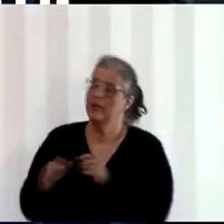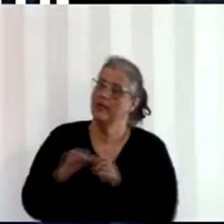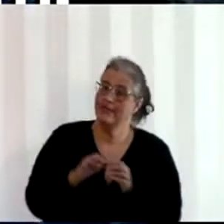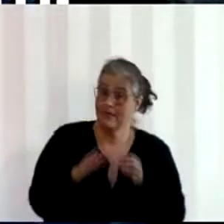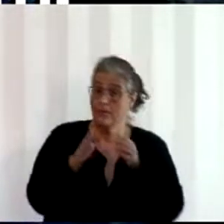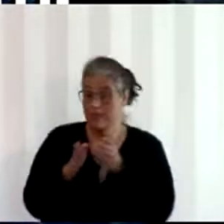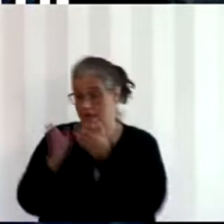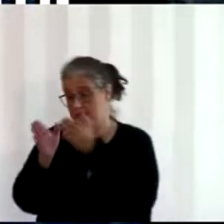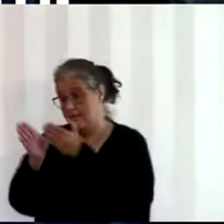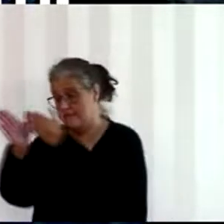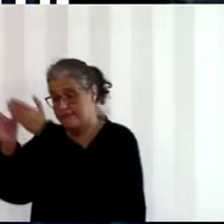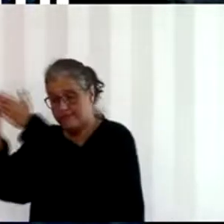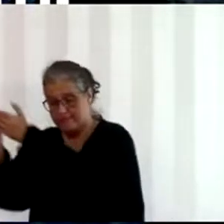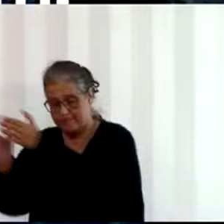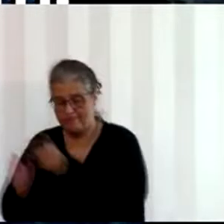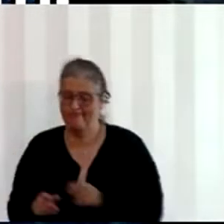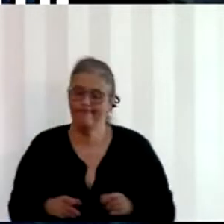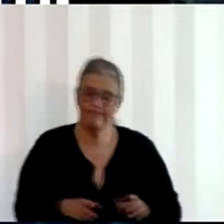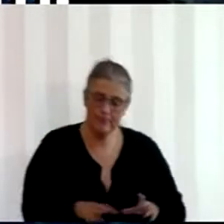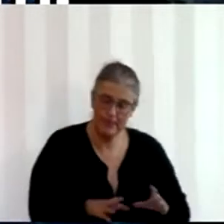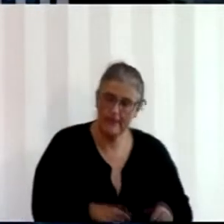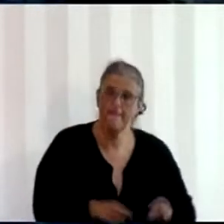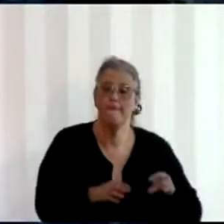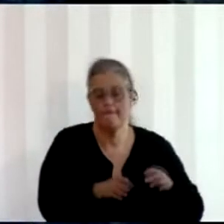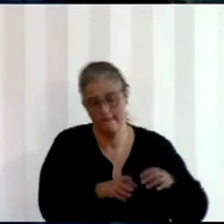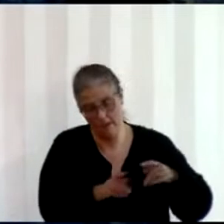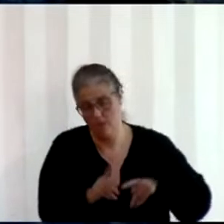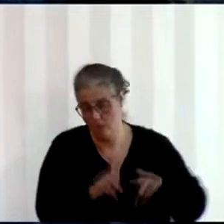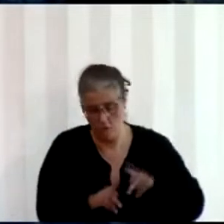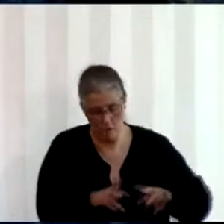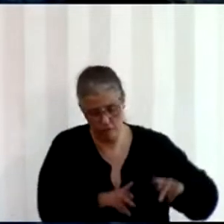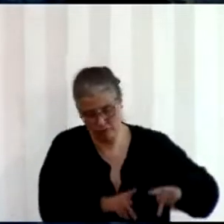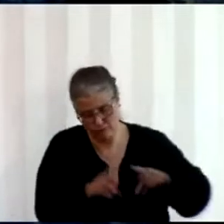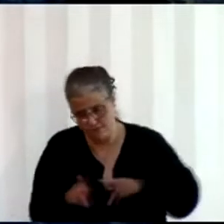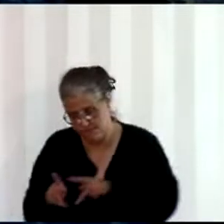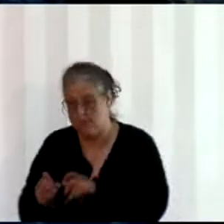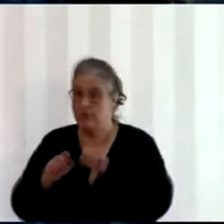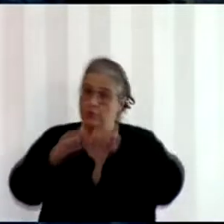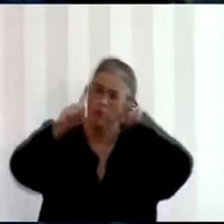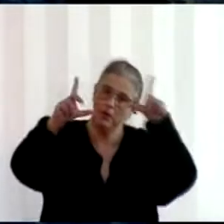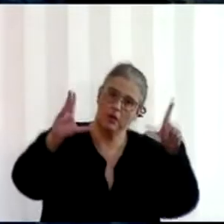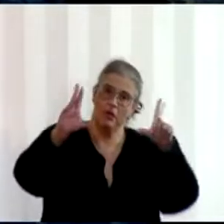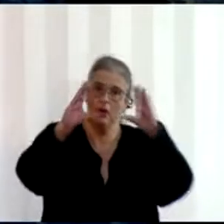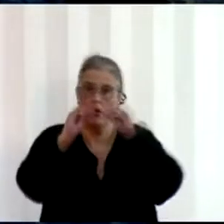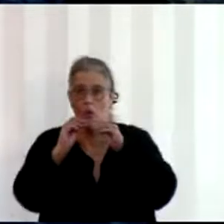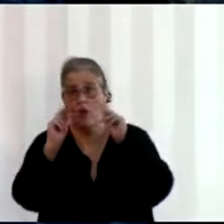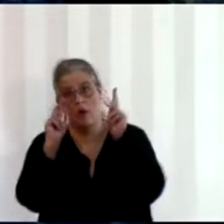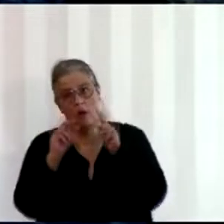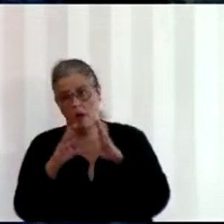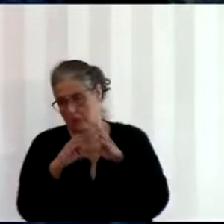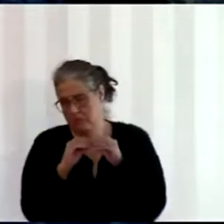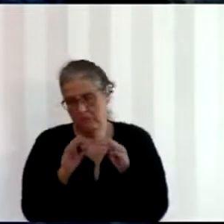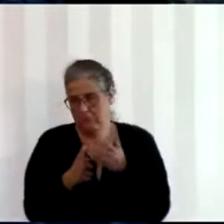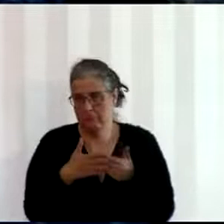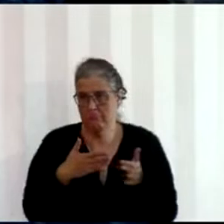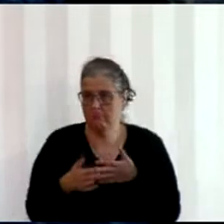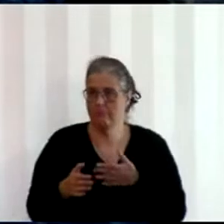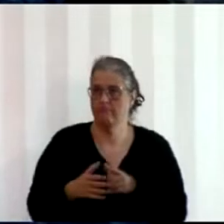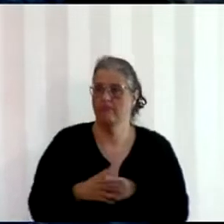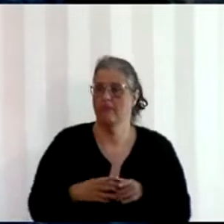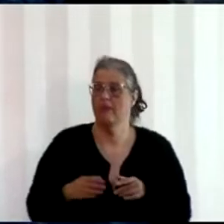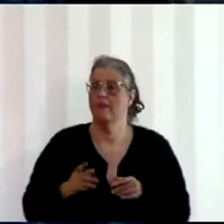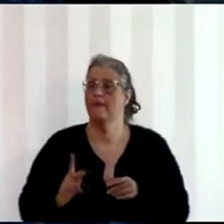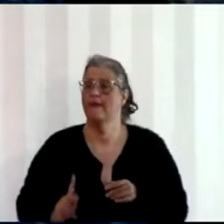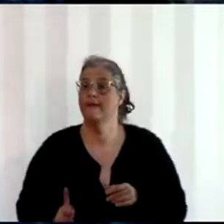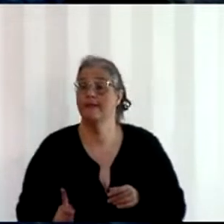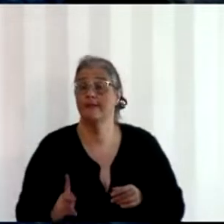noite. Erguendo-se a nuvem, partiam. Se a nuvem se detinha sobre o tabernáculo por 2 dias, ou 1